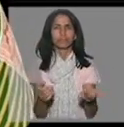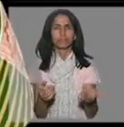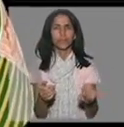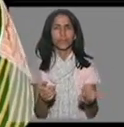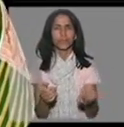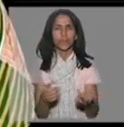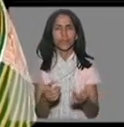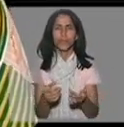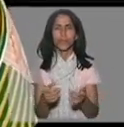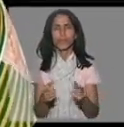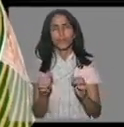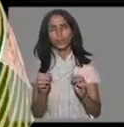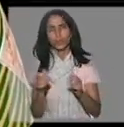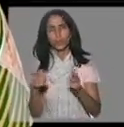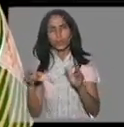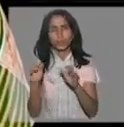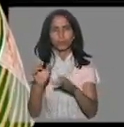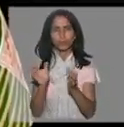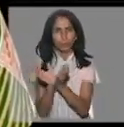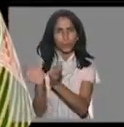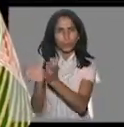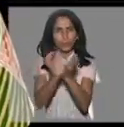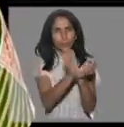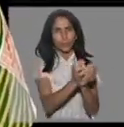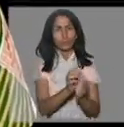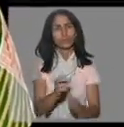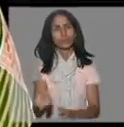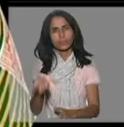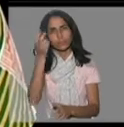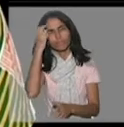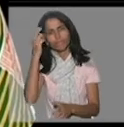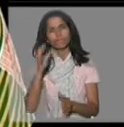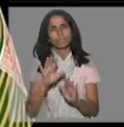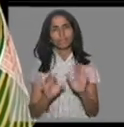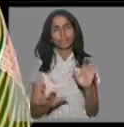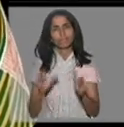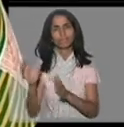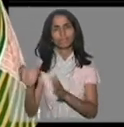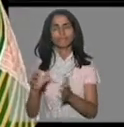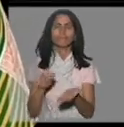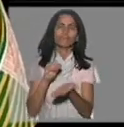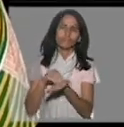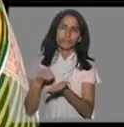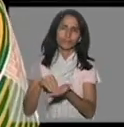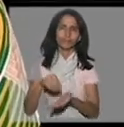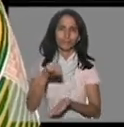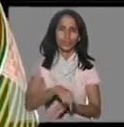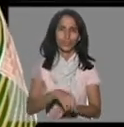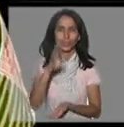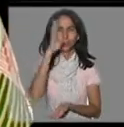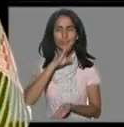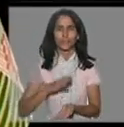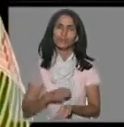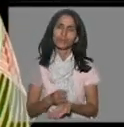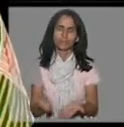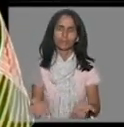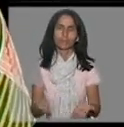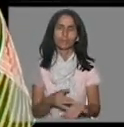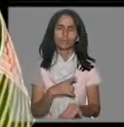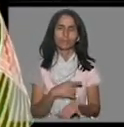questões étnicas, culturais, ela sempre esteve em falta no mercado da moda brasileira,